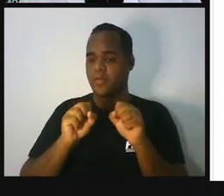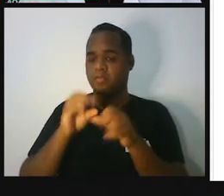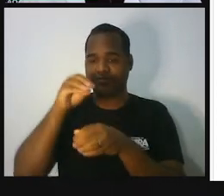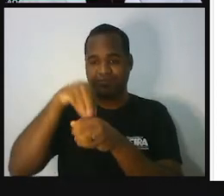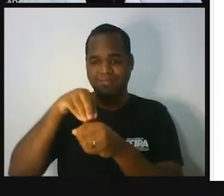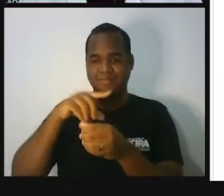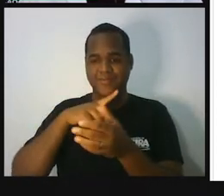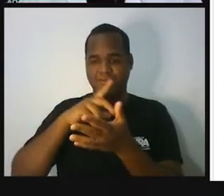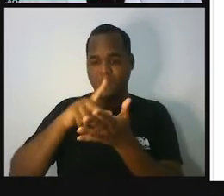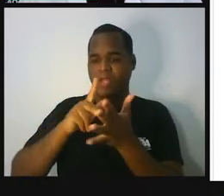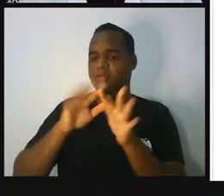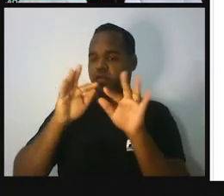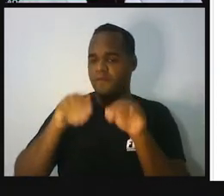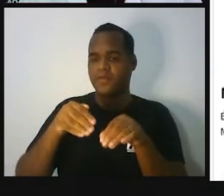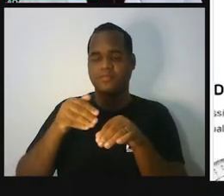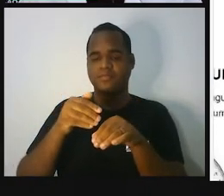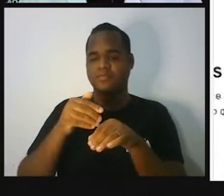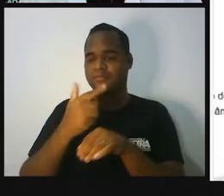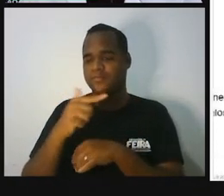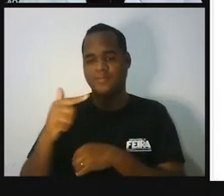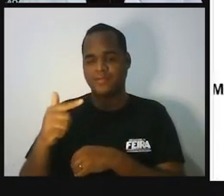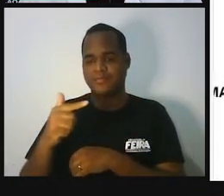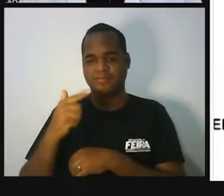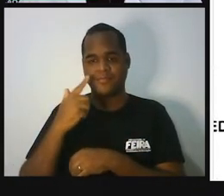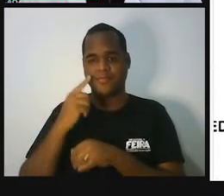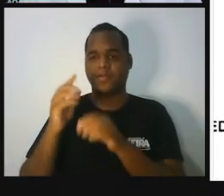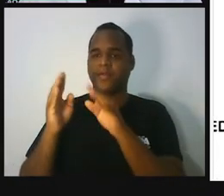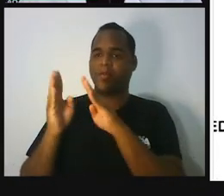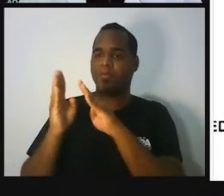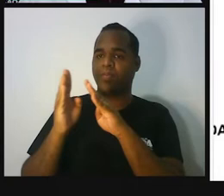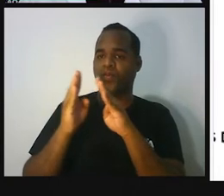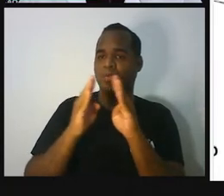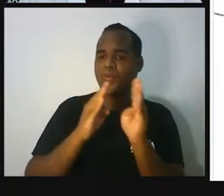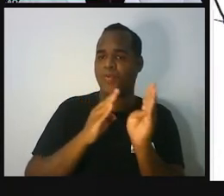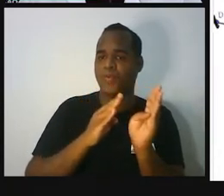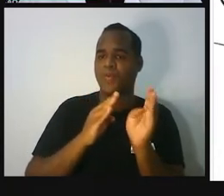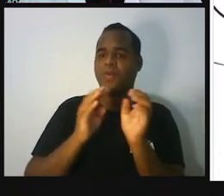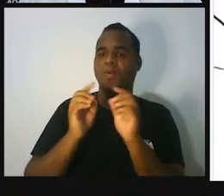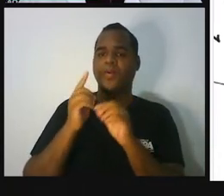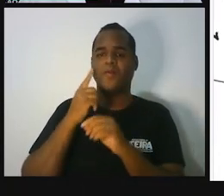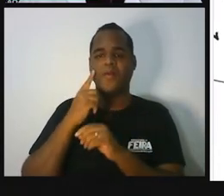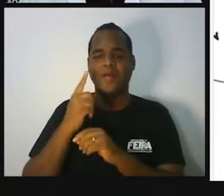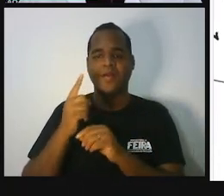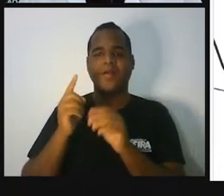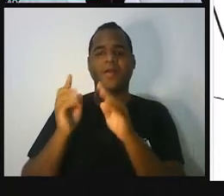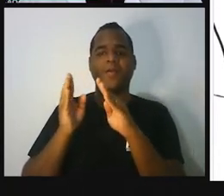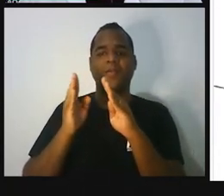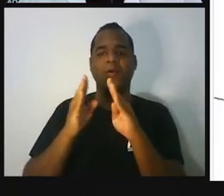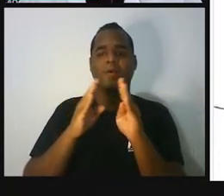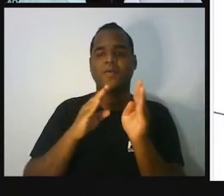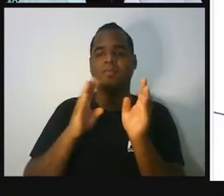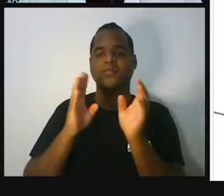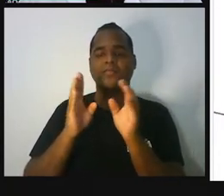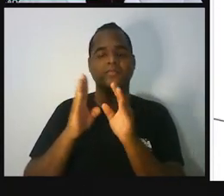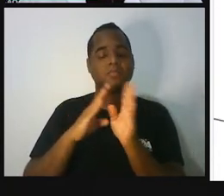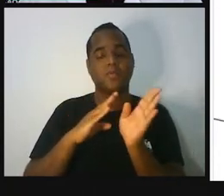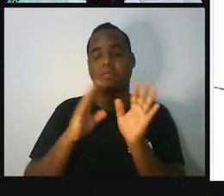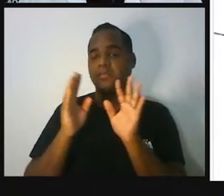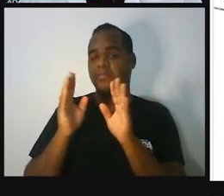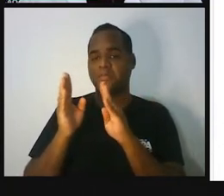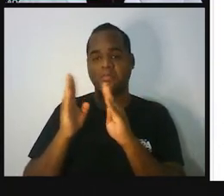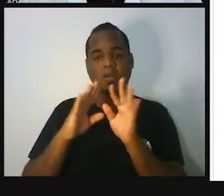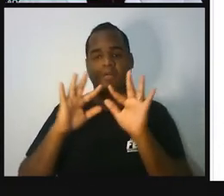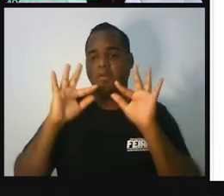infinitos se eu puxar a tela ali para o lado você vai perceber isso ó ó Isso é que